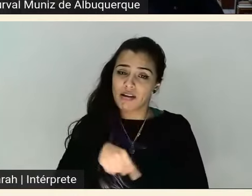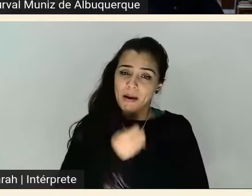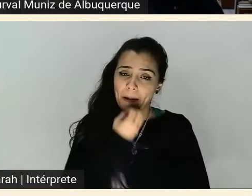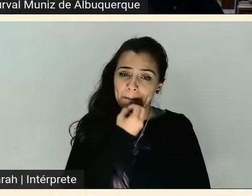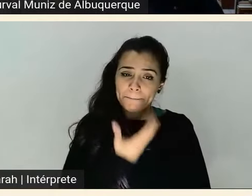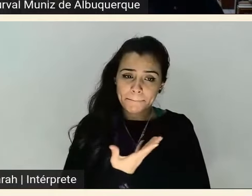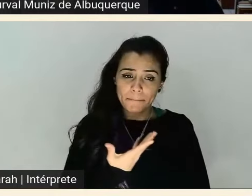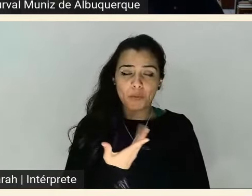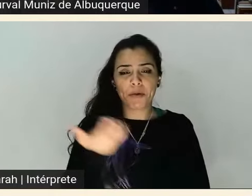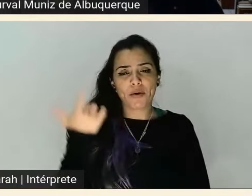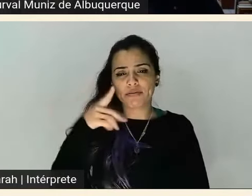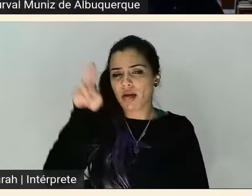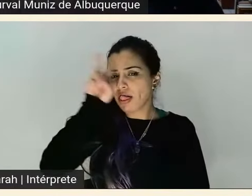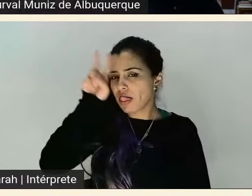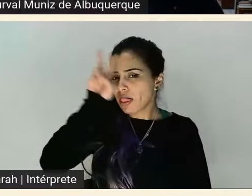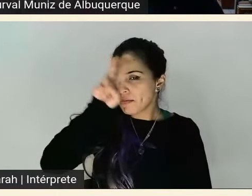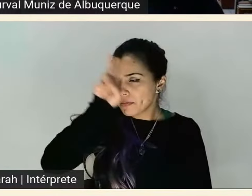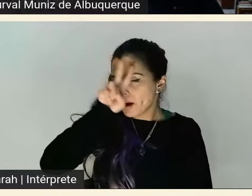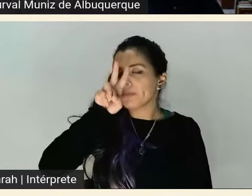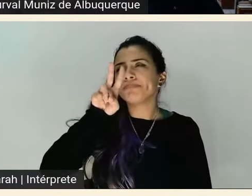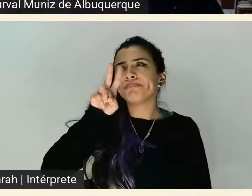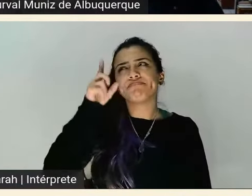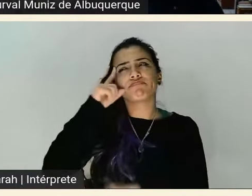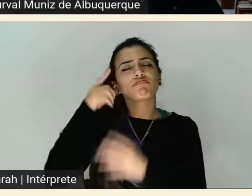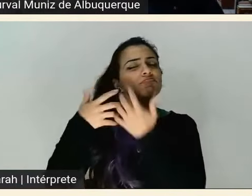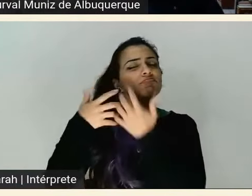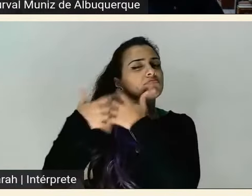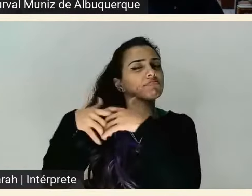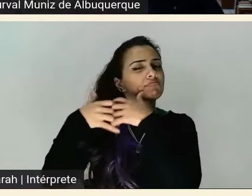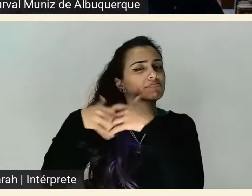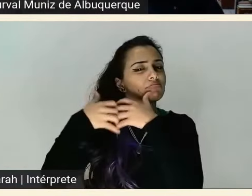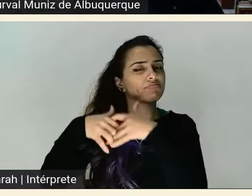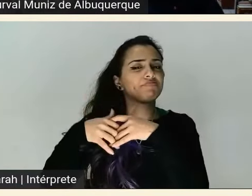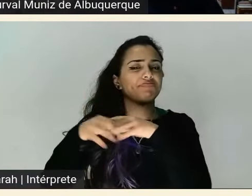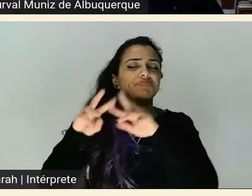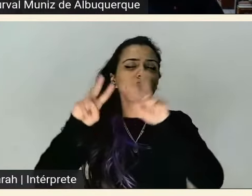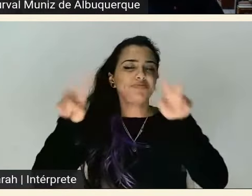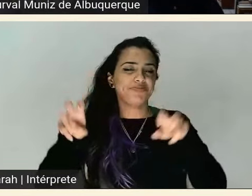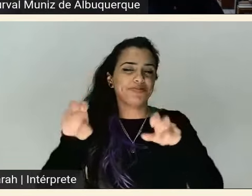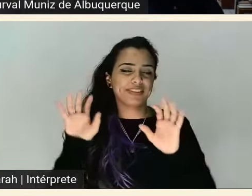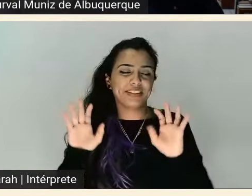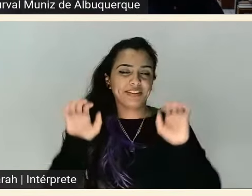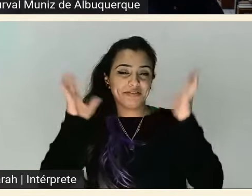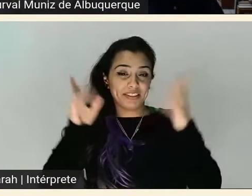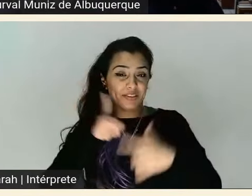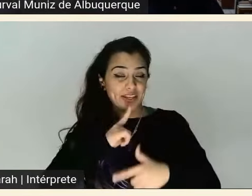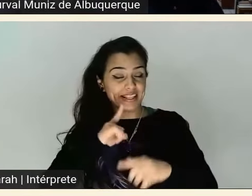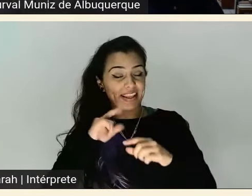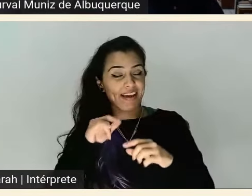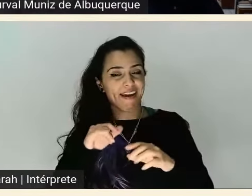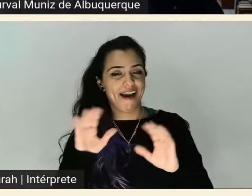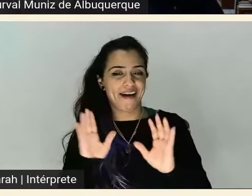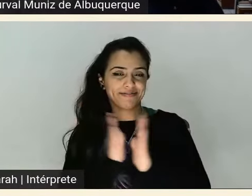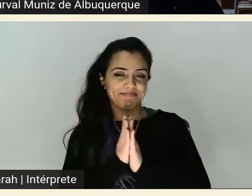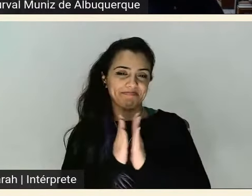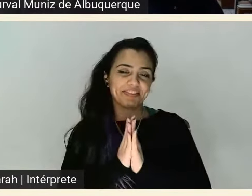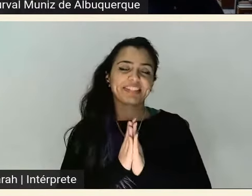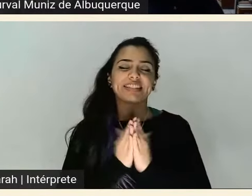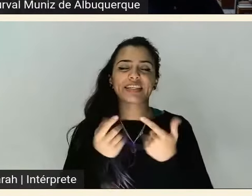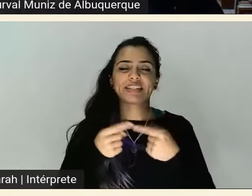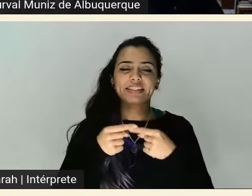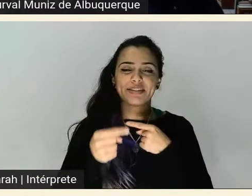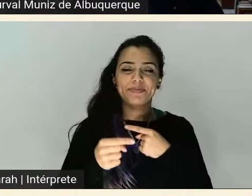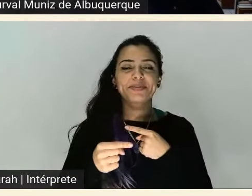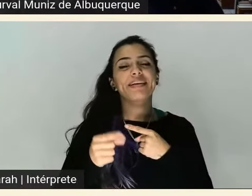revisitado, né, nesse evento de aniversário dessa semana que vira pretexto para a gente falar de tudo que